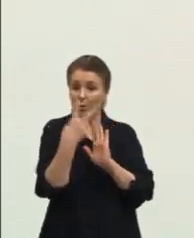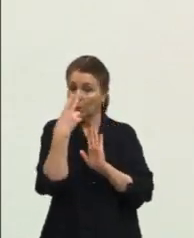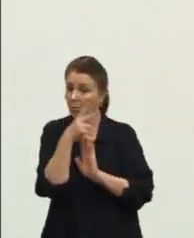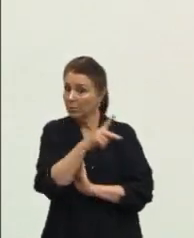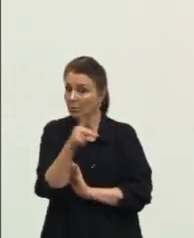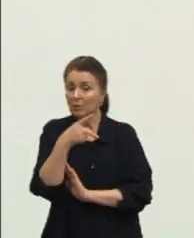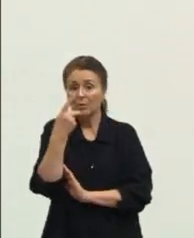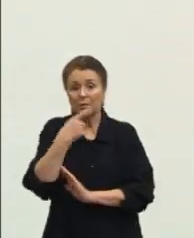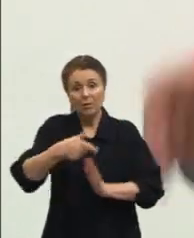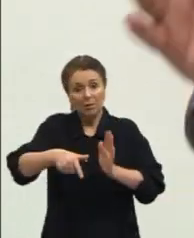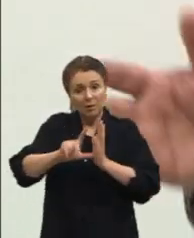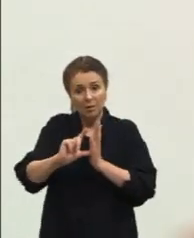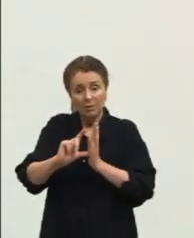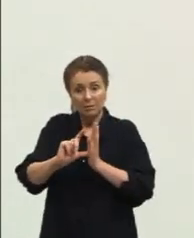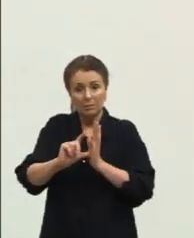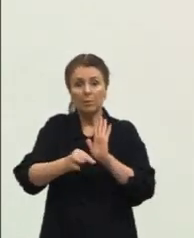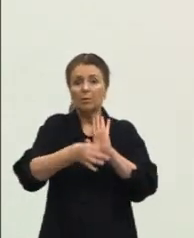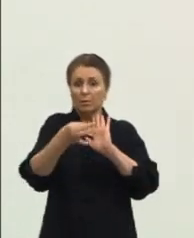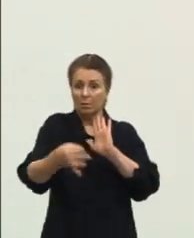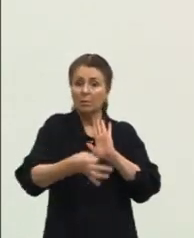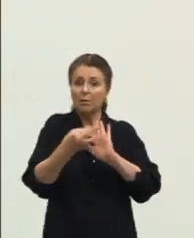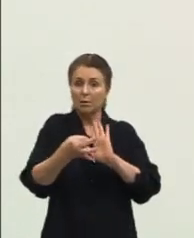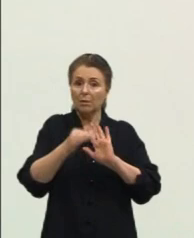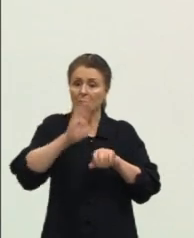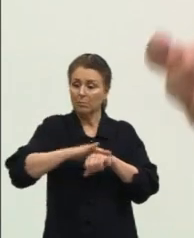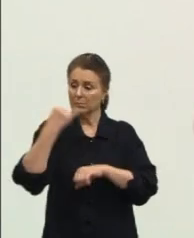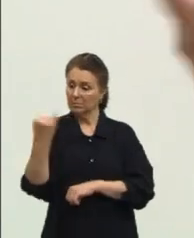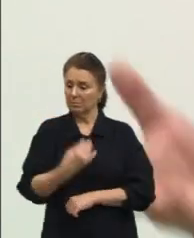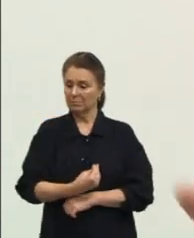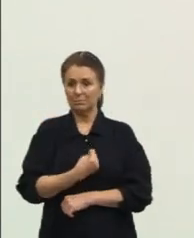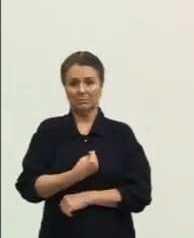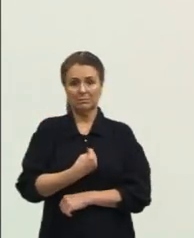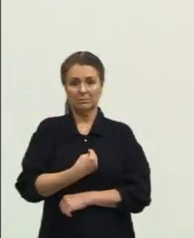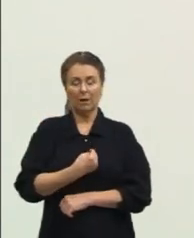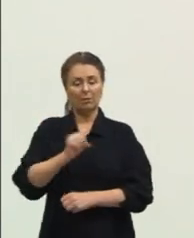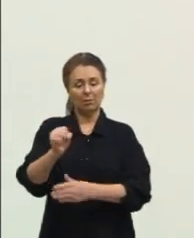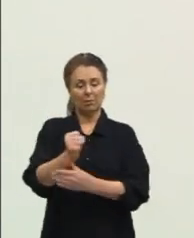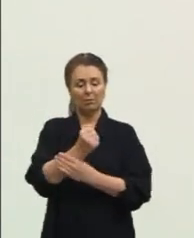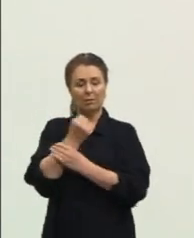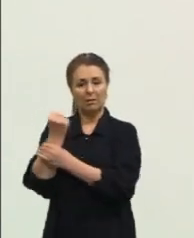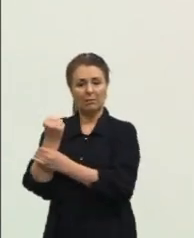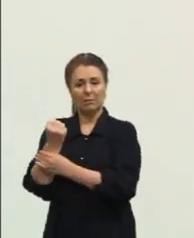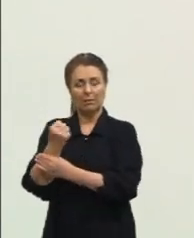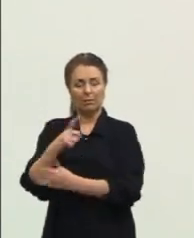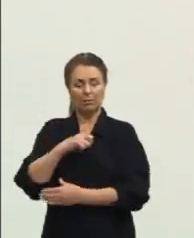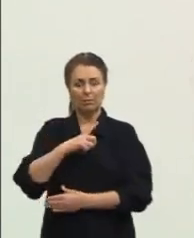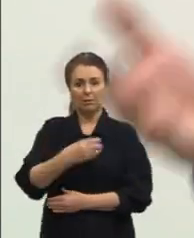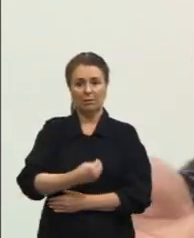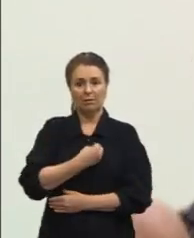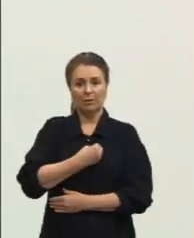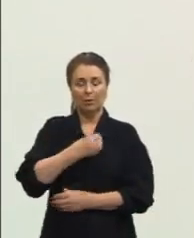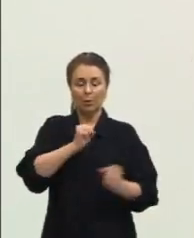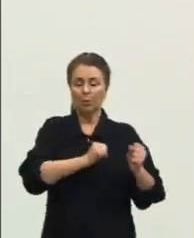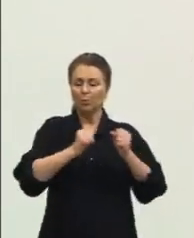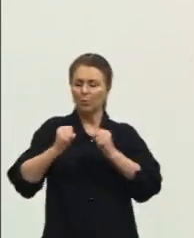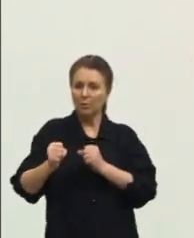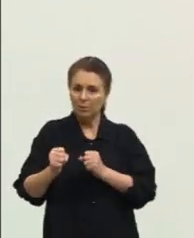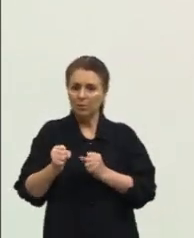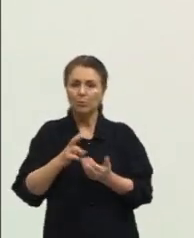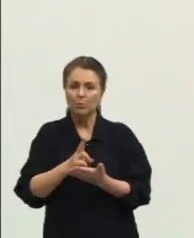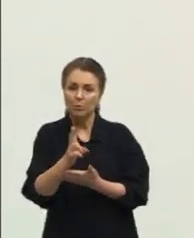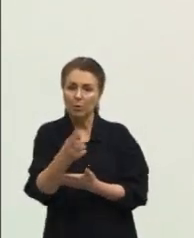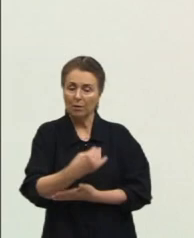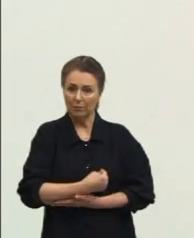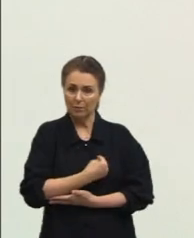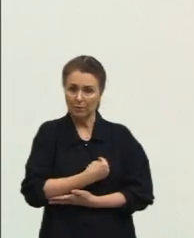se posicionar sobre a vida né defendendo a existência a questão de poder viver né ter o seu